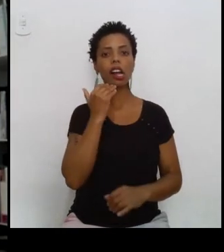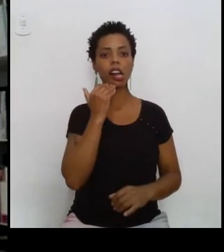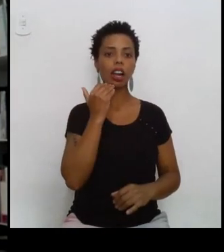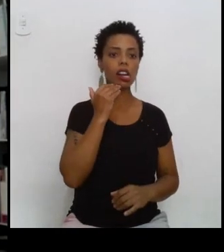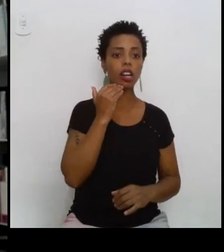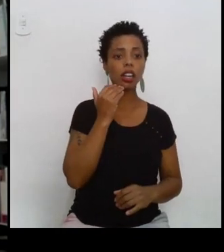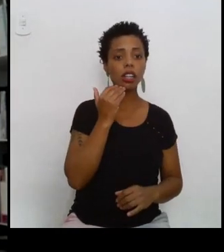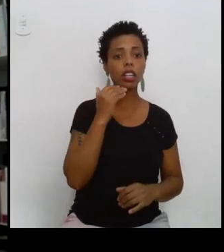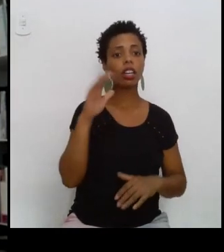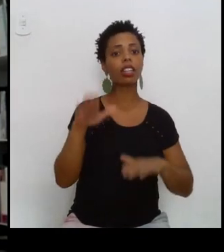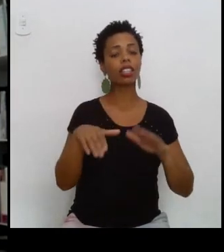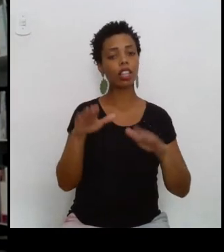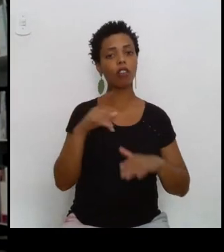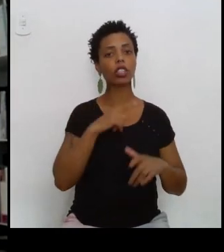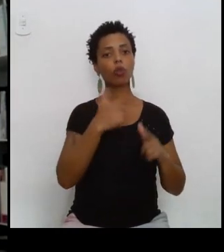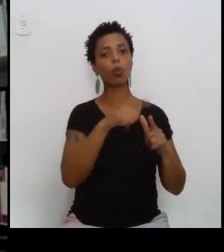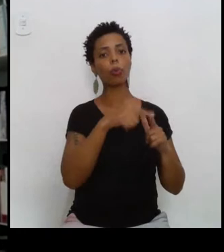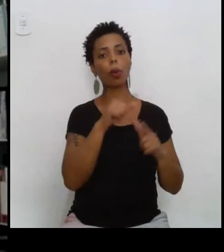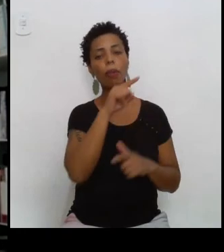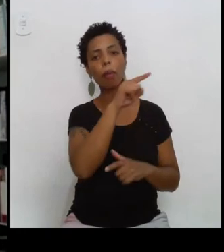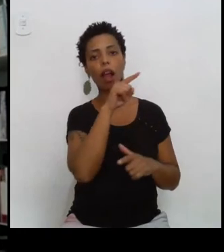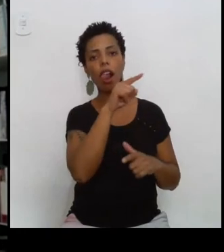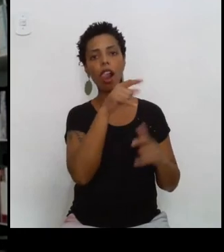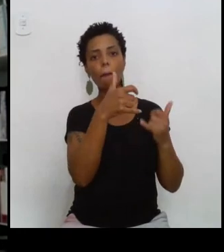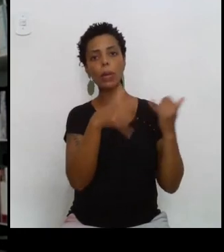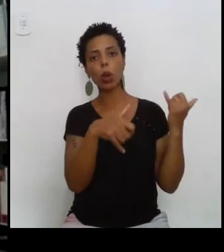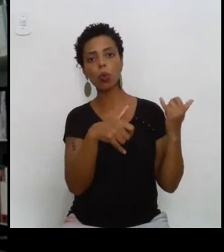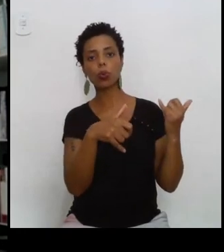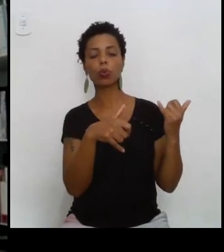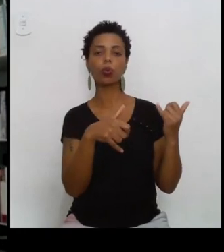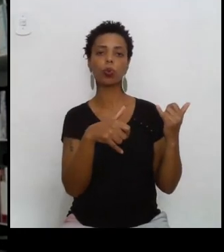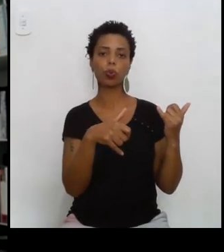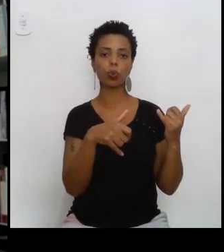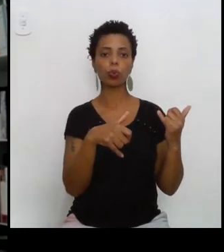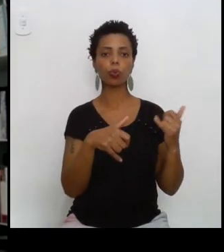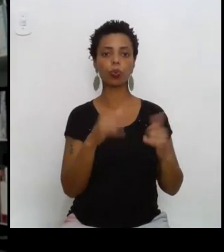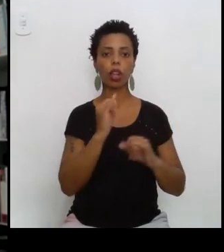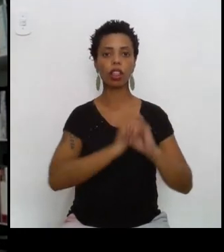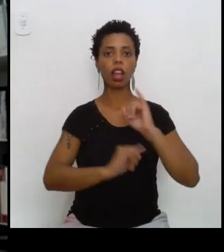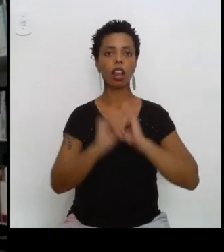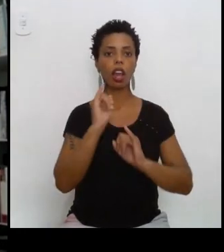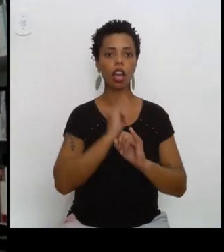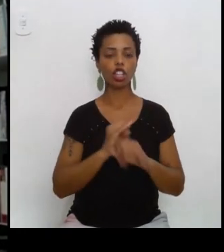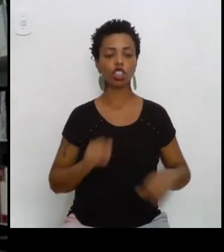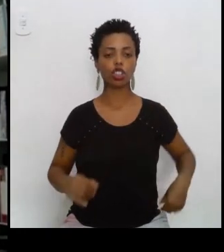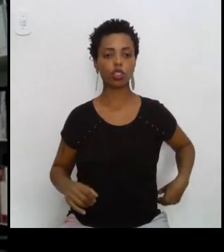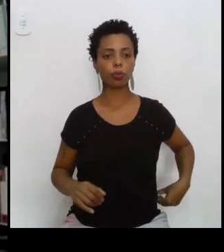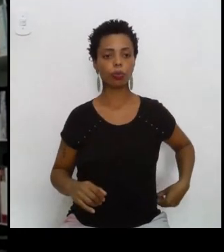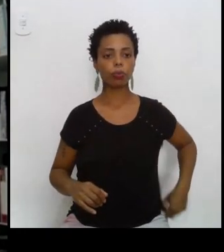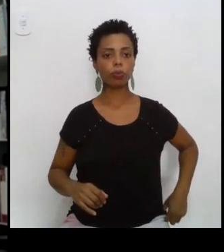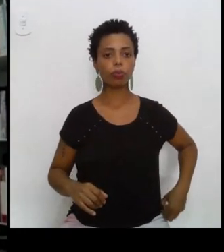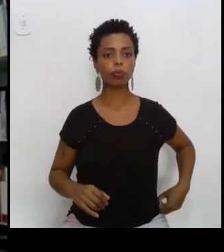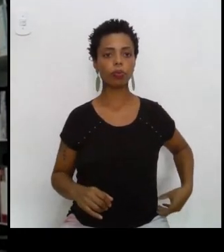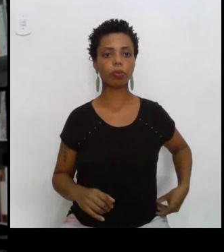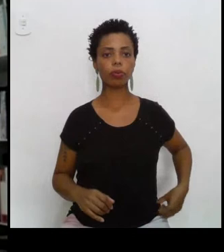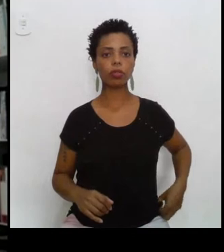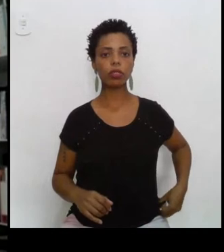provavelmente teve algum problema com a internet dela E aí